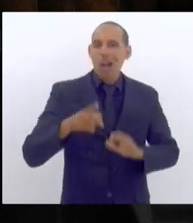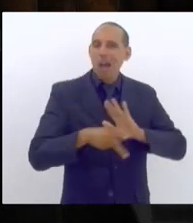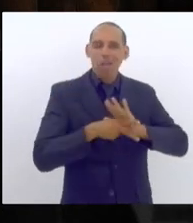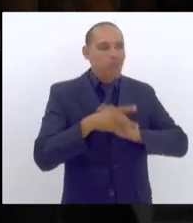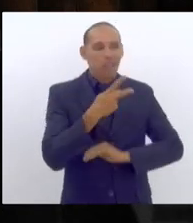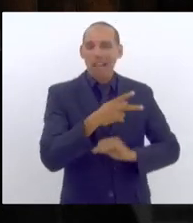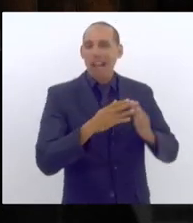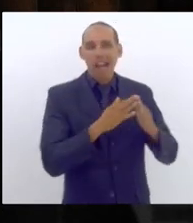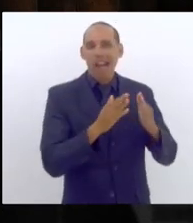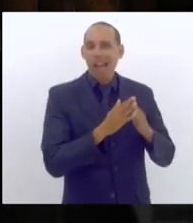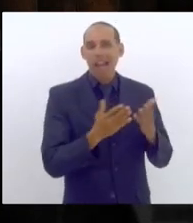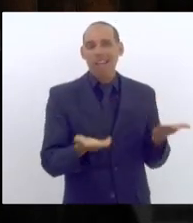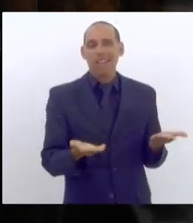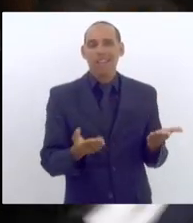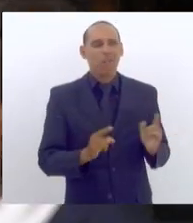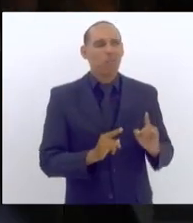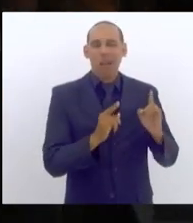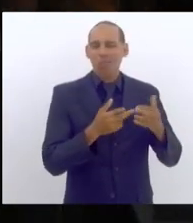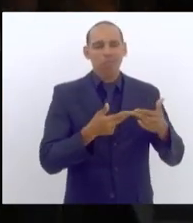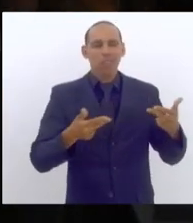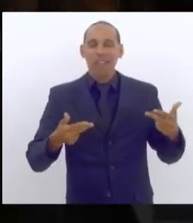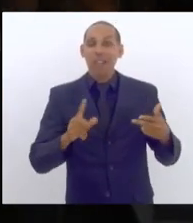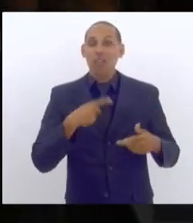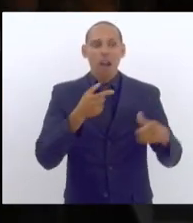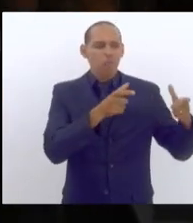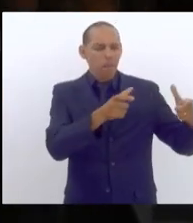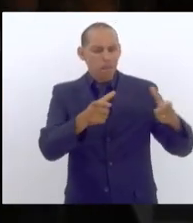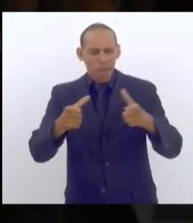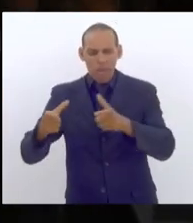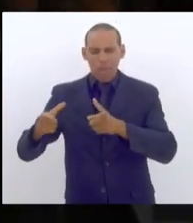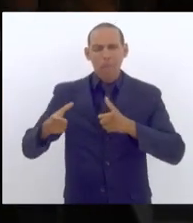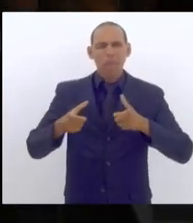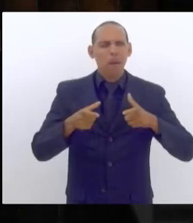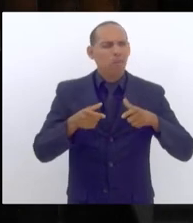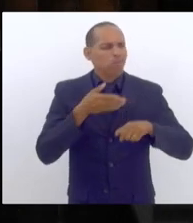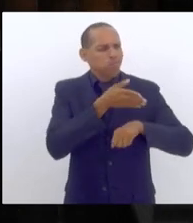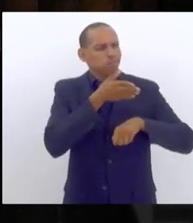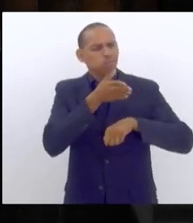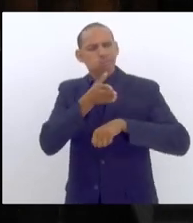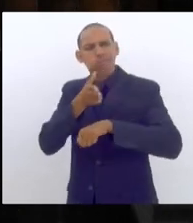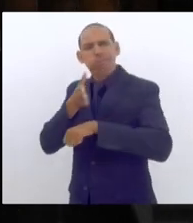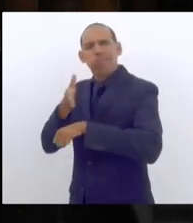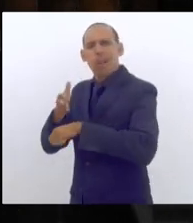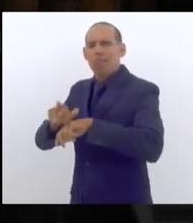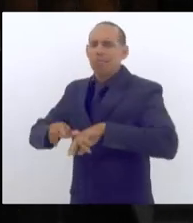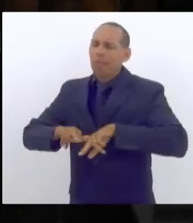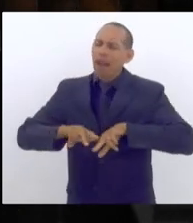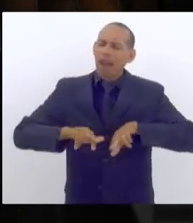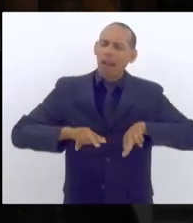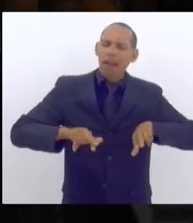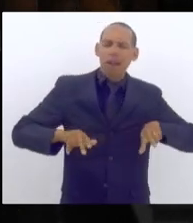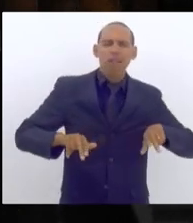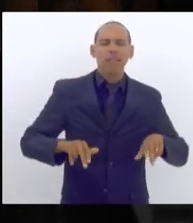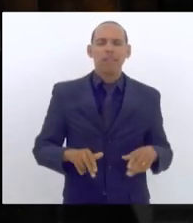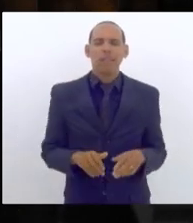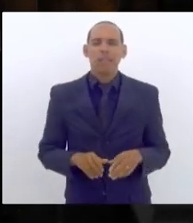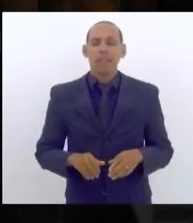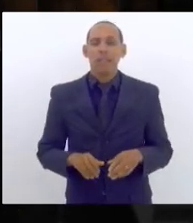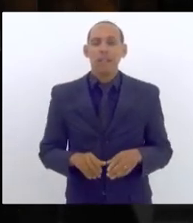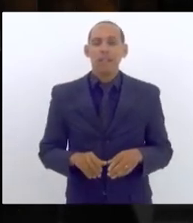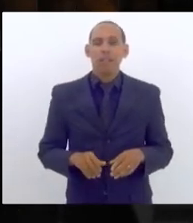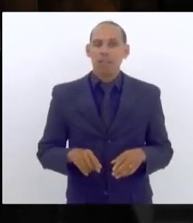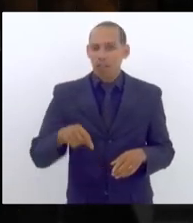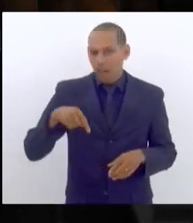propriedade. Quantas localidades que nós fomos, e aí, isso não só na capital, mas em